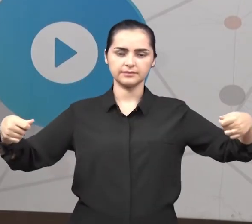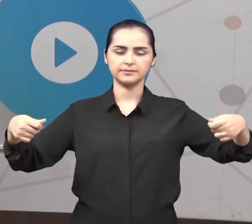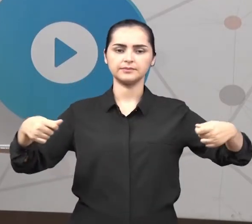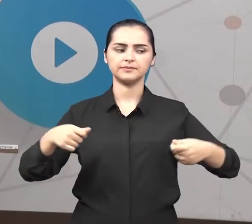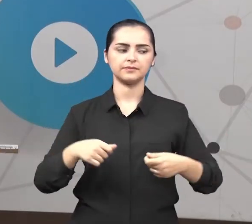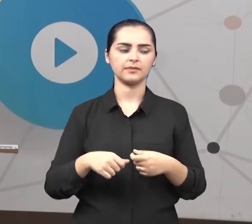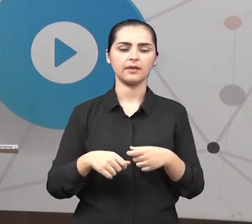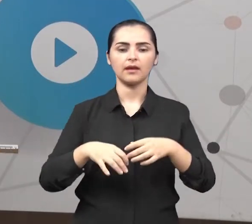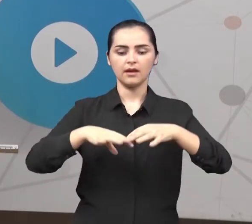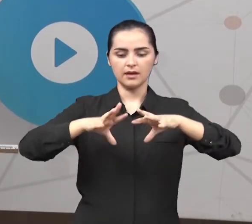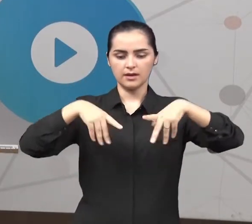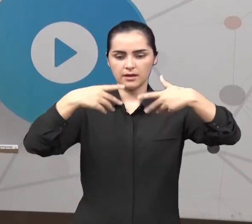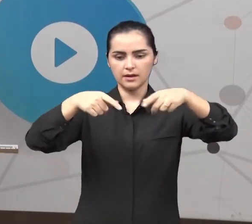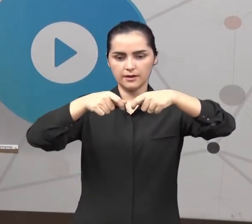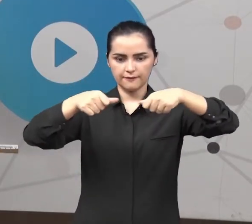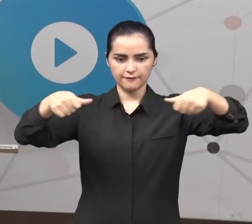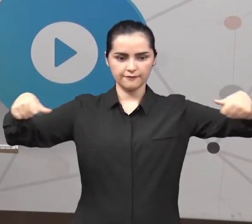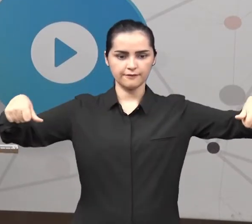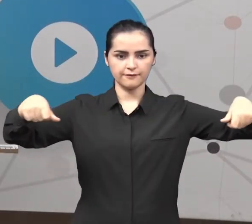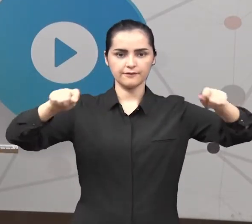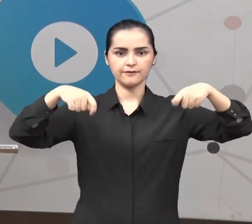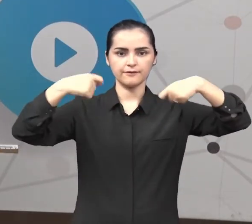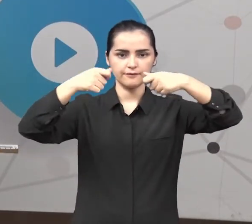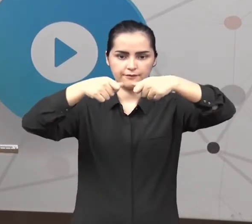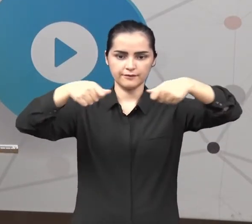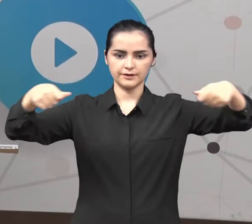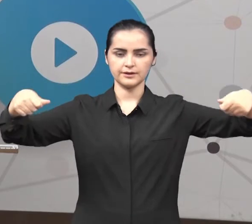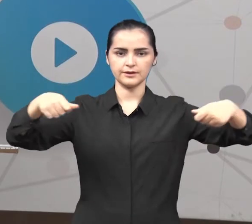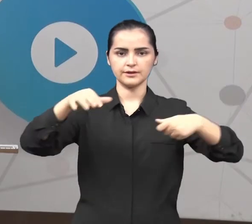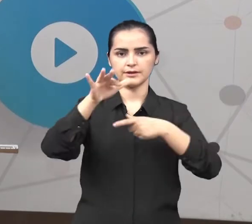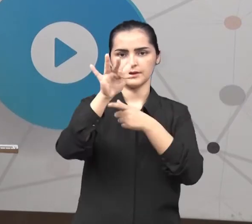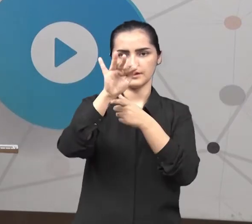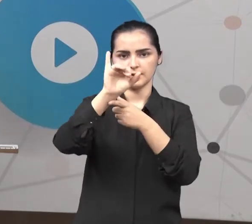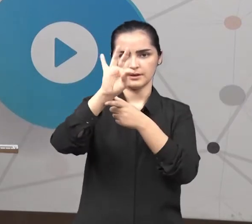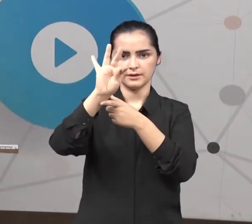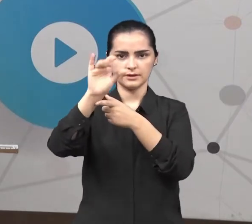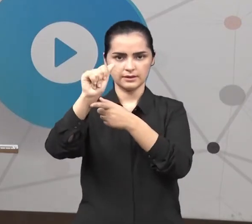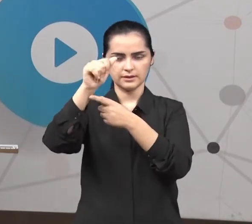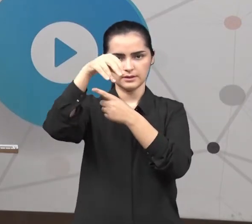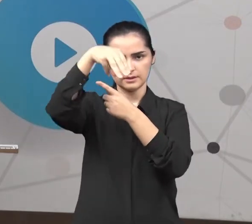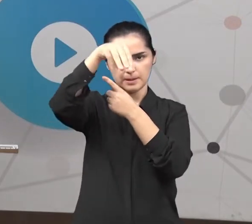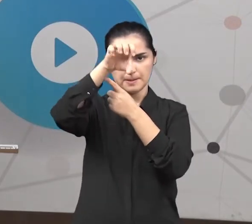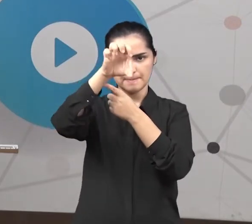como a fita métrica que usamos aqui.